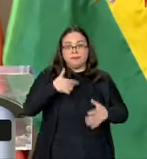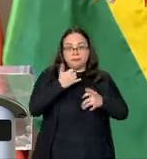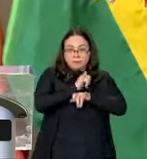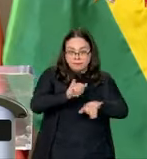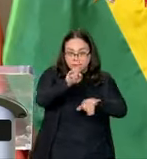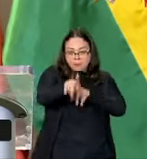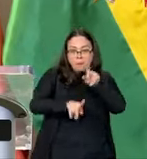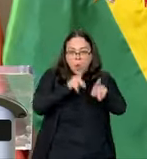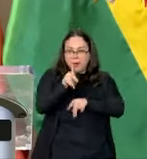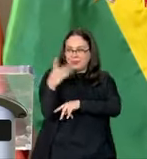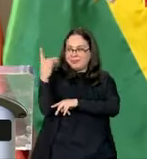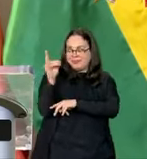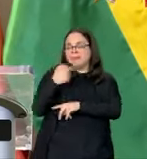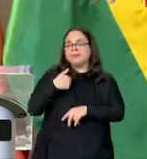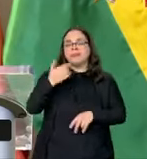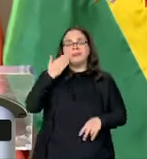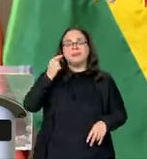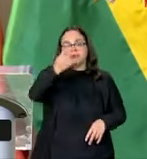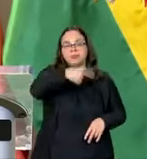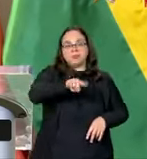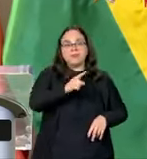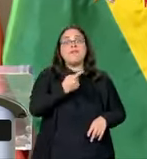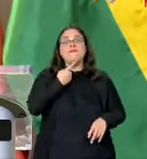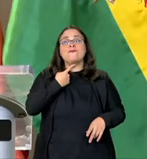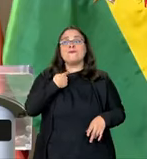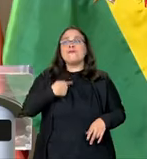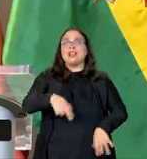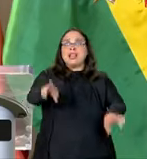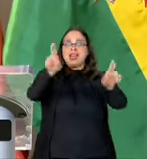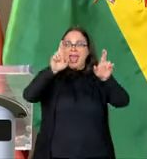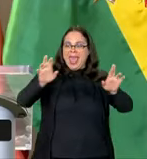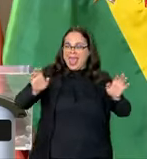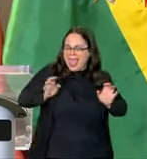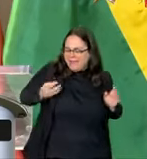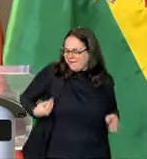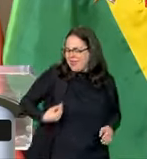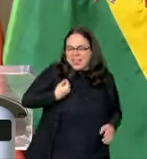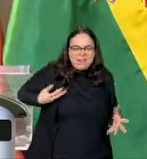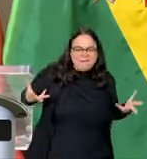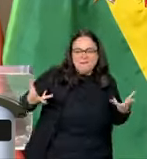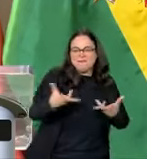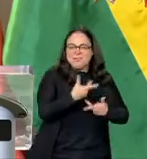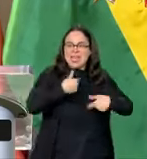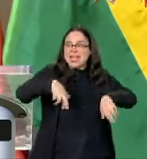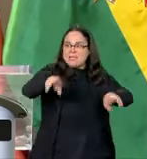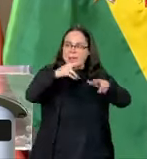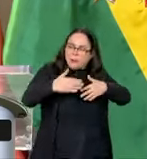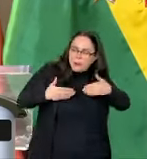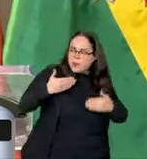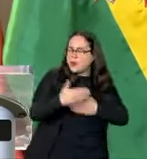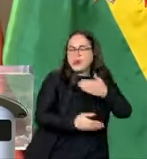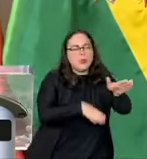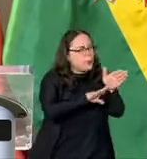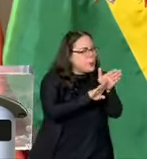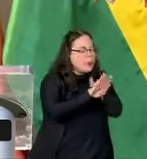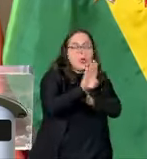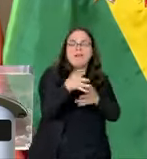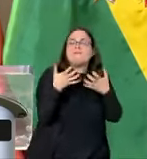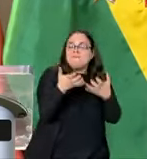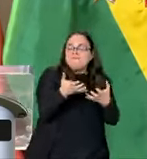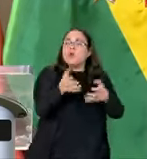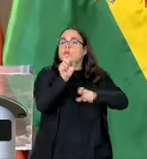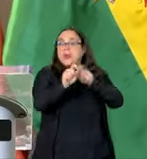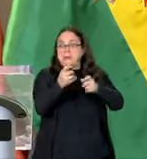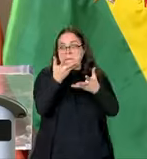Bolívia eu sei que vocês desejam prosperidade, eu sei que vocês esperam desenvolvimento, eu sei que vocês